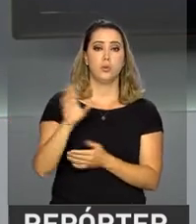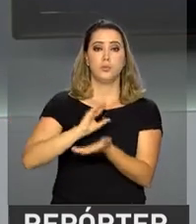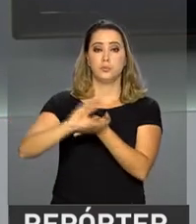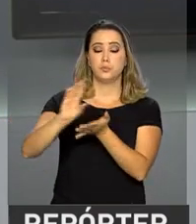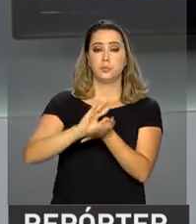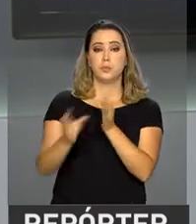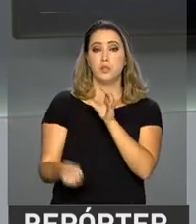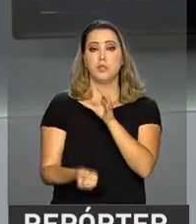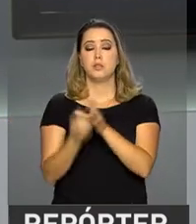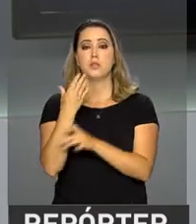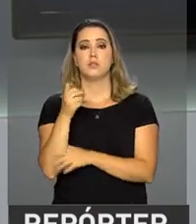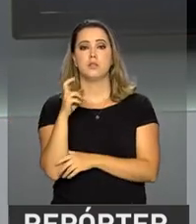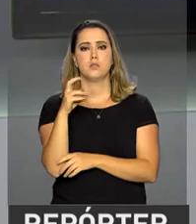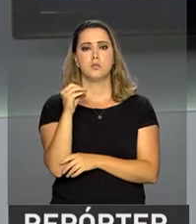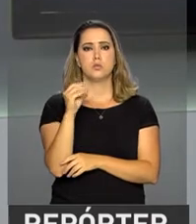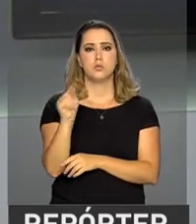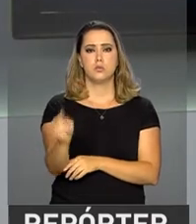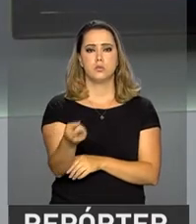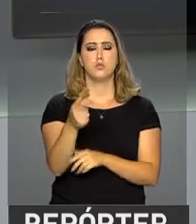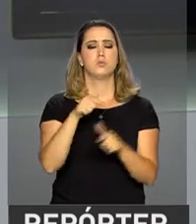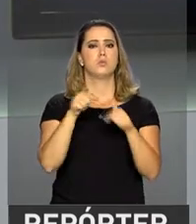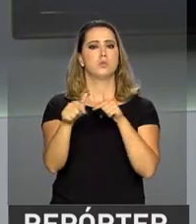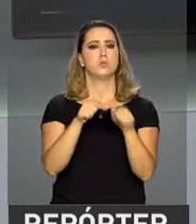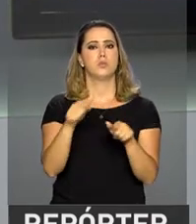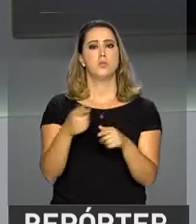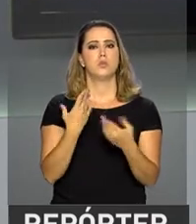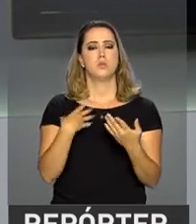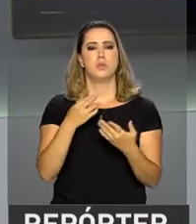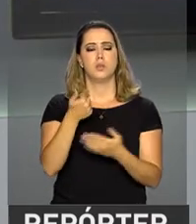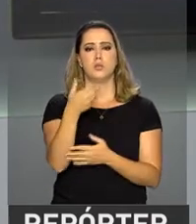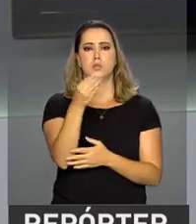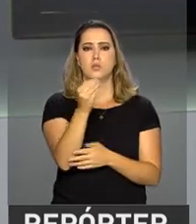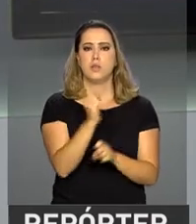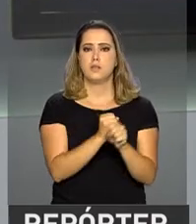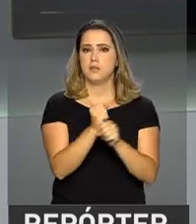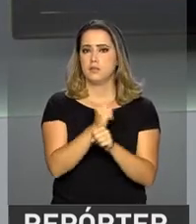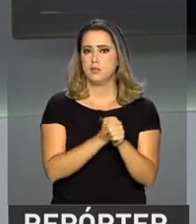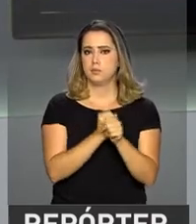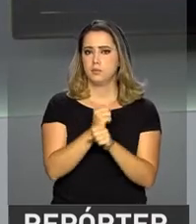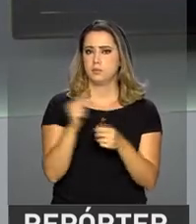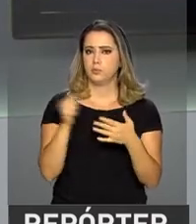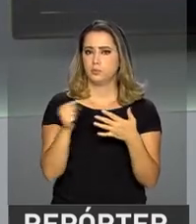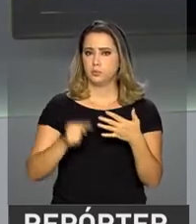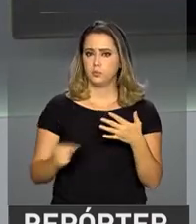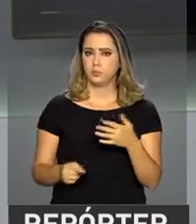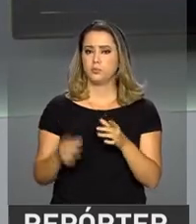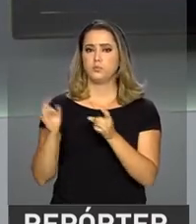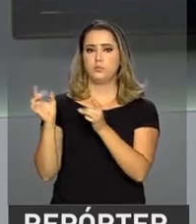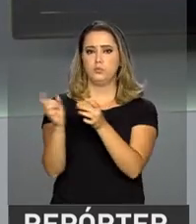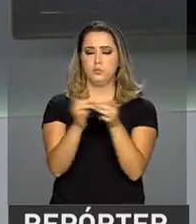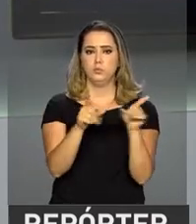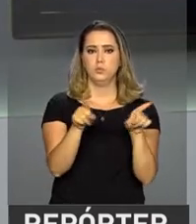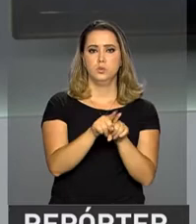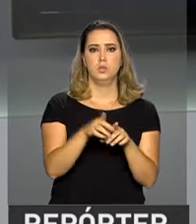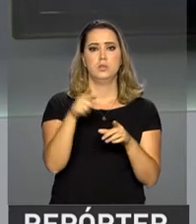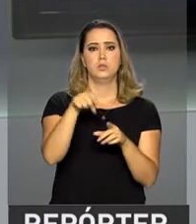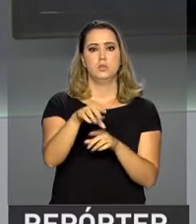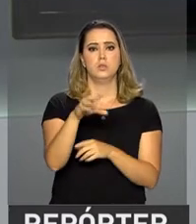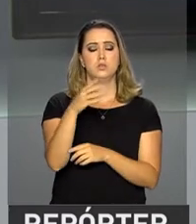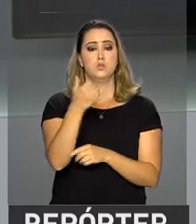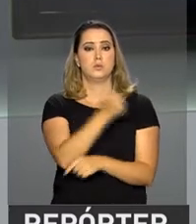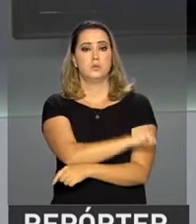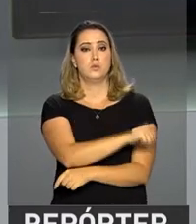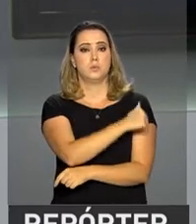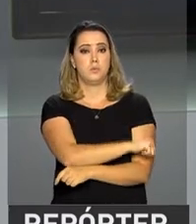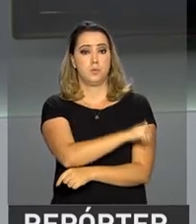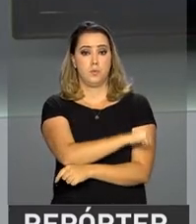500 mil empregos diretos e indiretos nos próximos dez anos entre as áreas a serem leiloadas está a bacia de campos no rio de